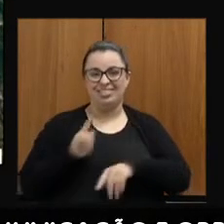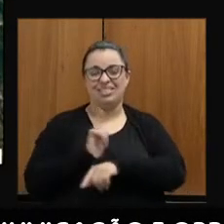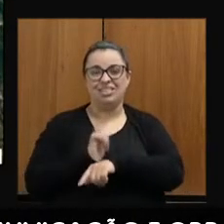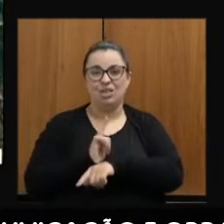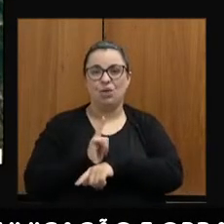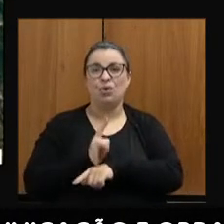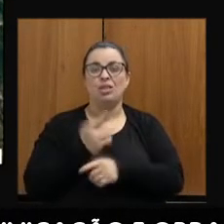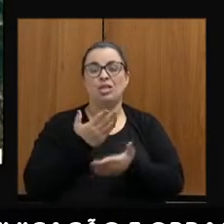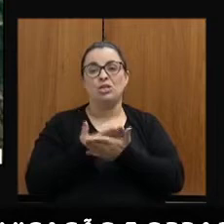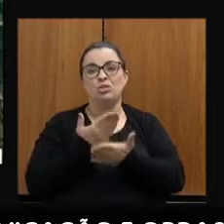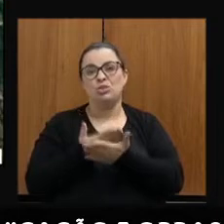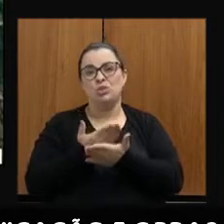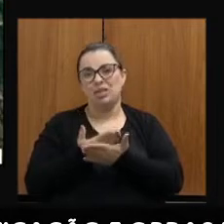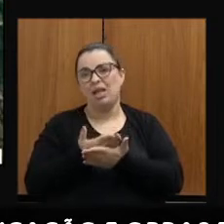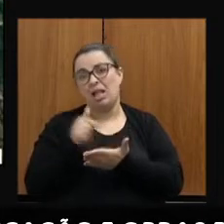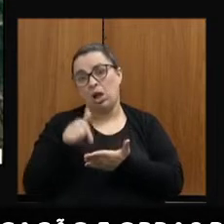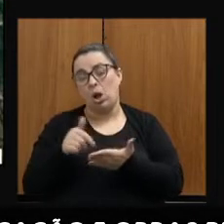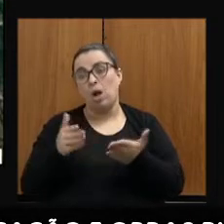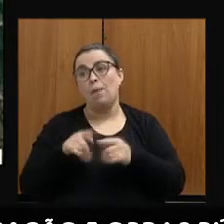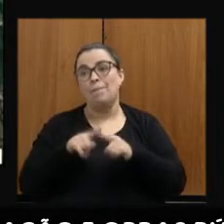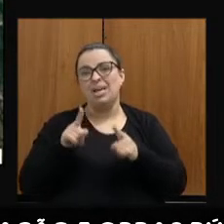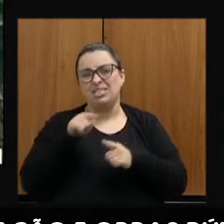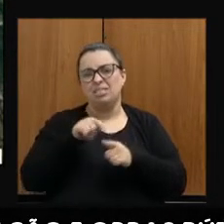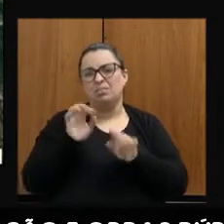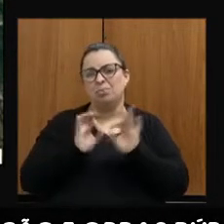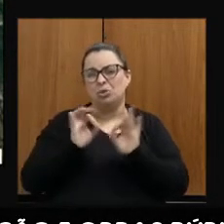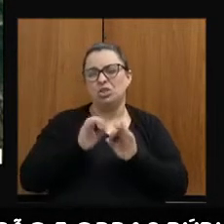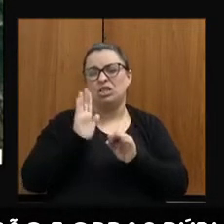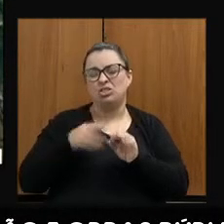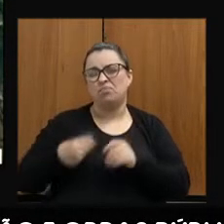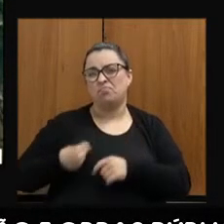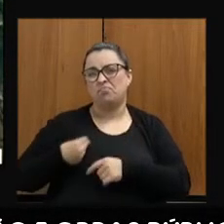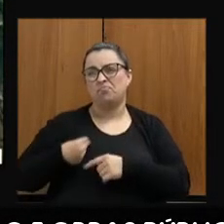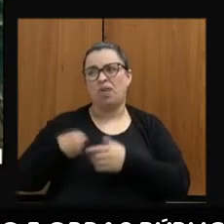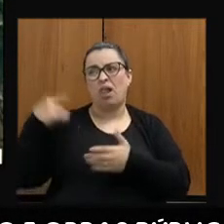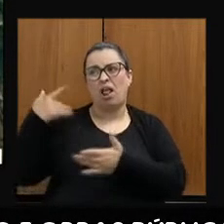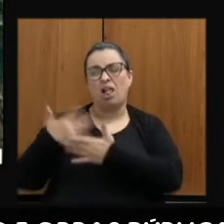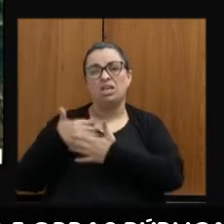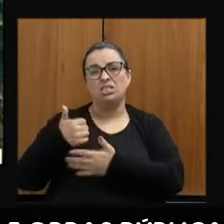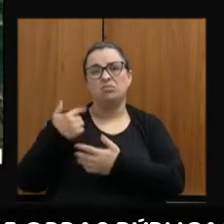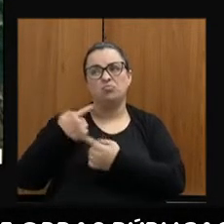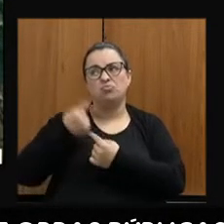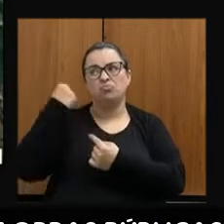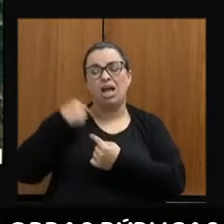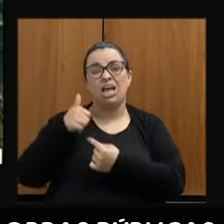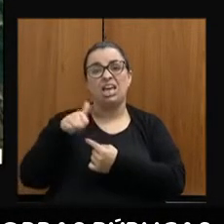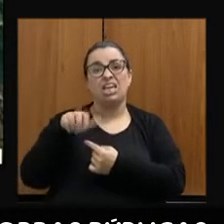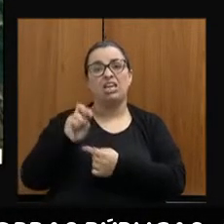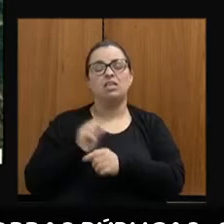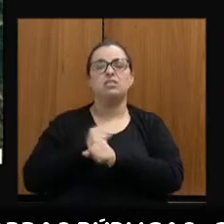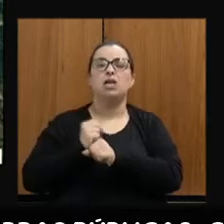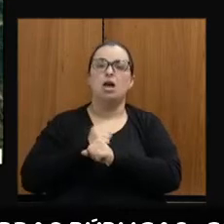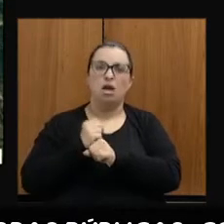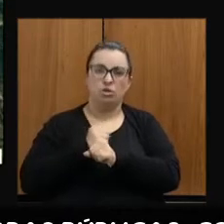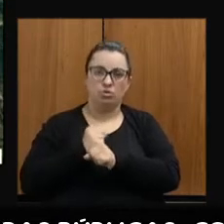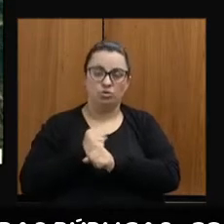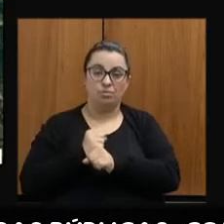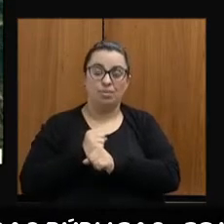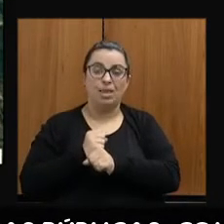anos talvez mais 20 anos mas que nós quando retomamos o projeto